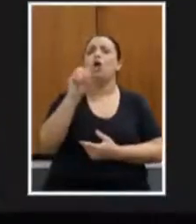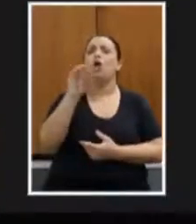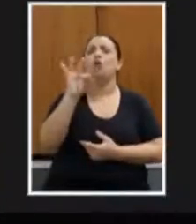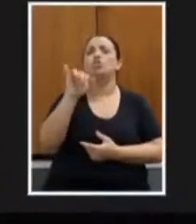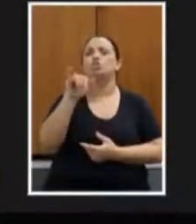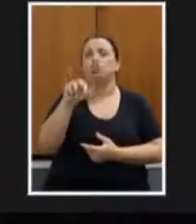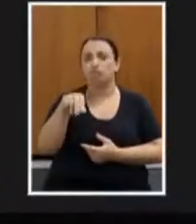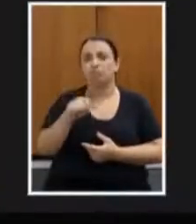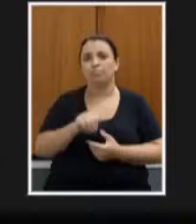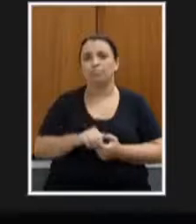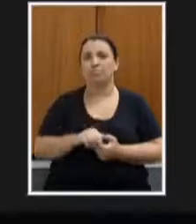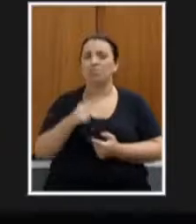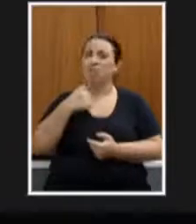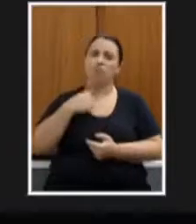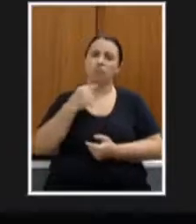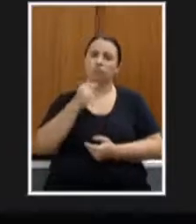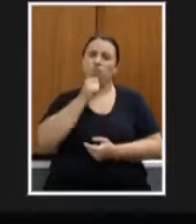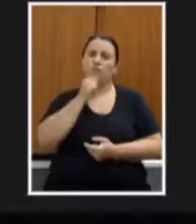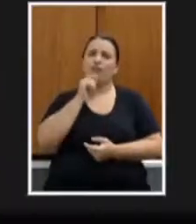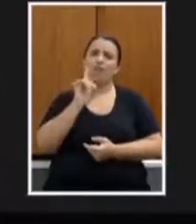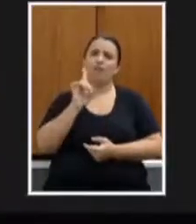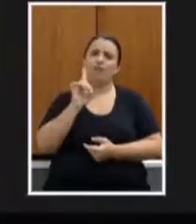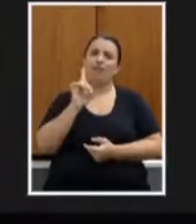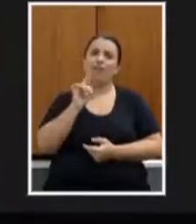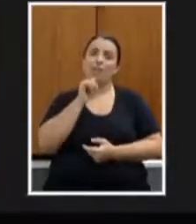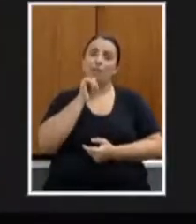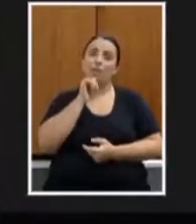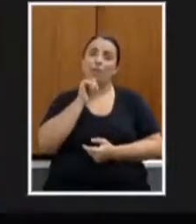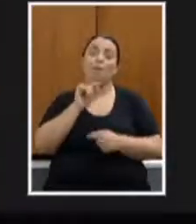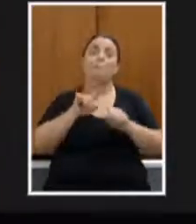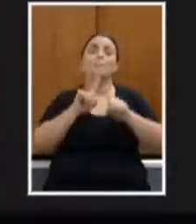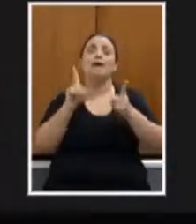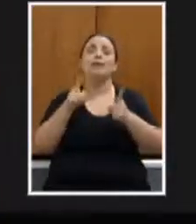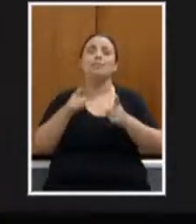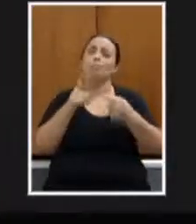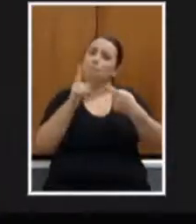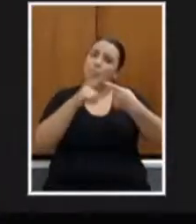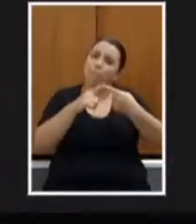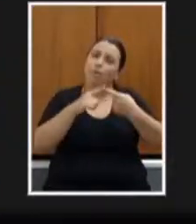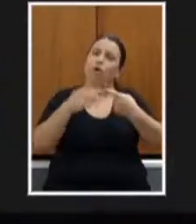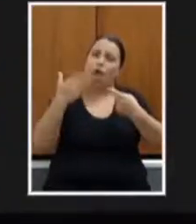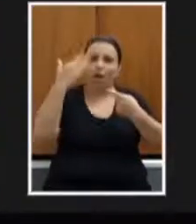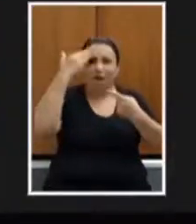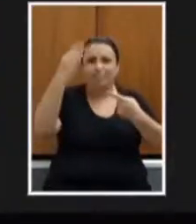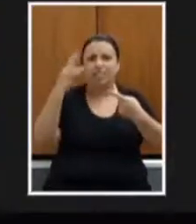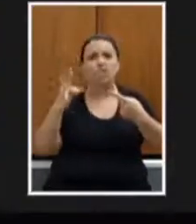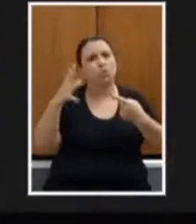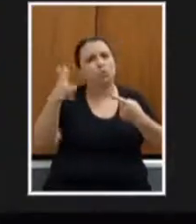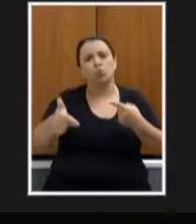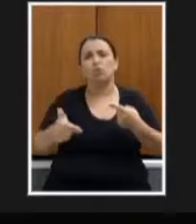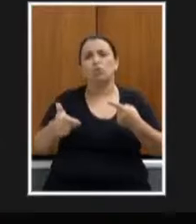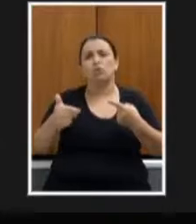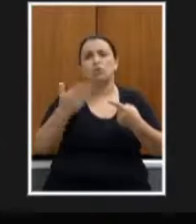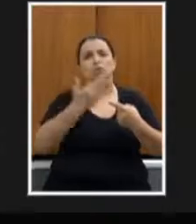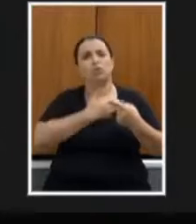eu não ia falar agora. Primeiro, eu quero agradecer a todos os companheiros pelo voto que nós tivemos hoje.